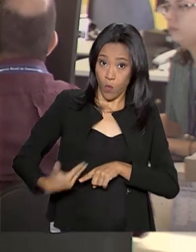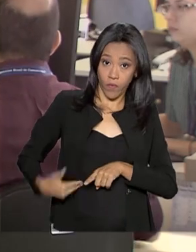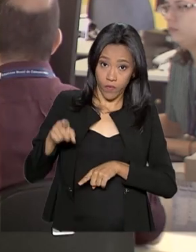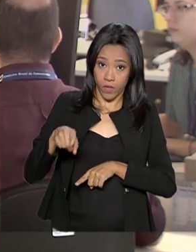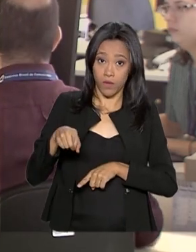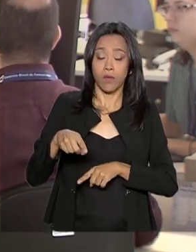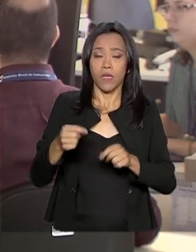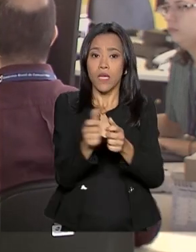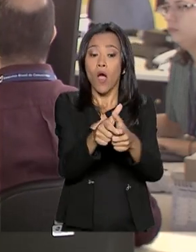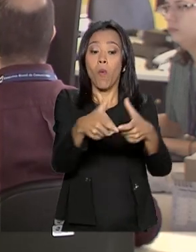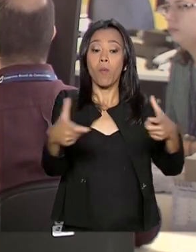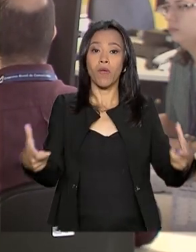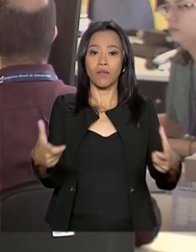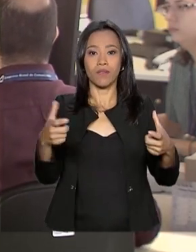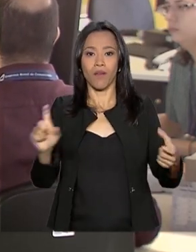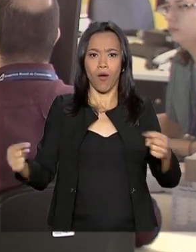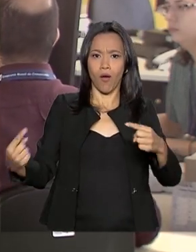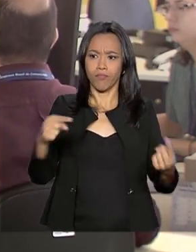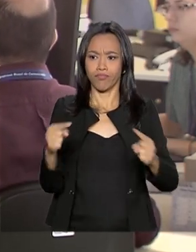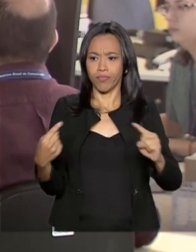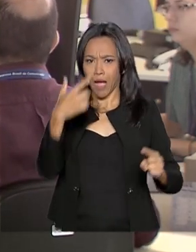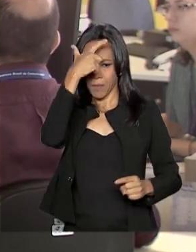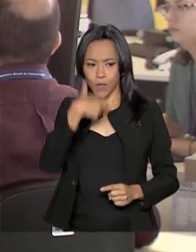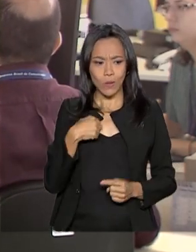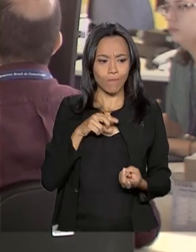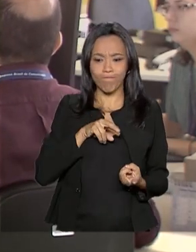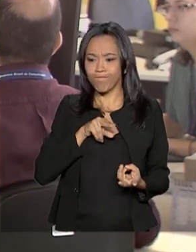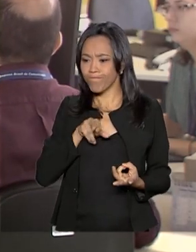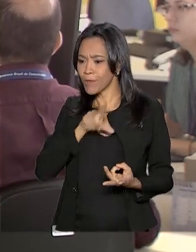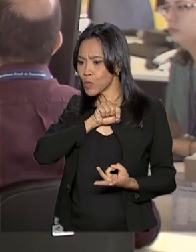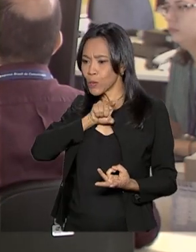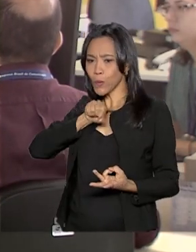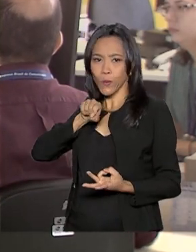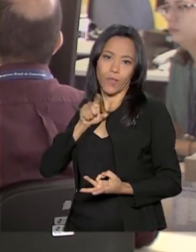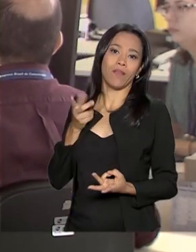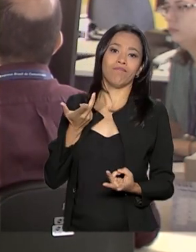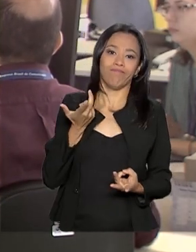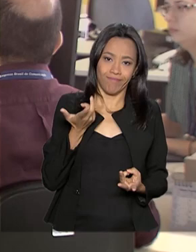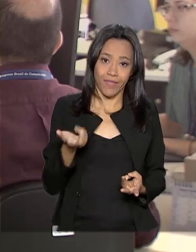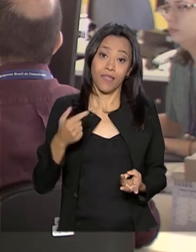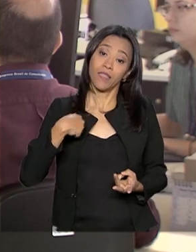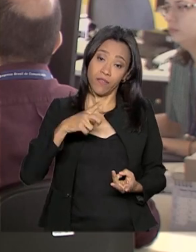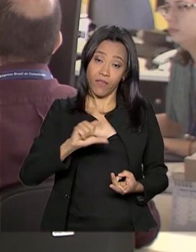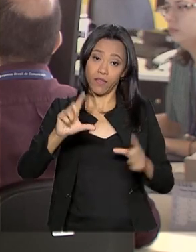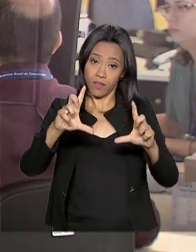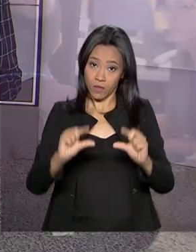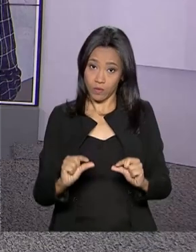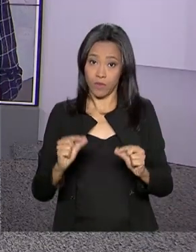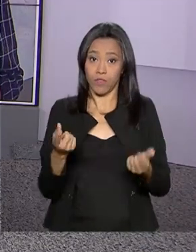concorrência no mercado. Com isso, o consumidor pode ser beneficiado com a redução de preços.